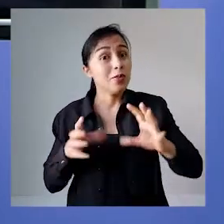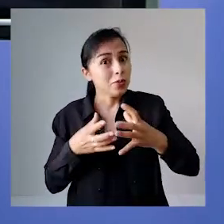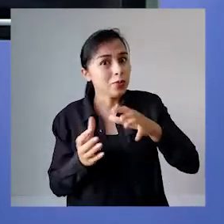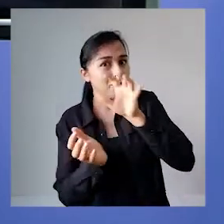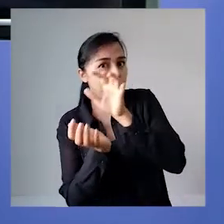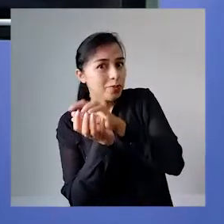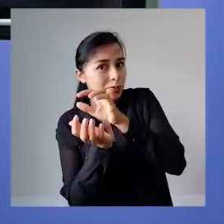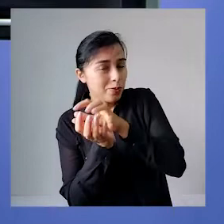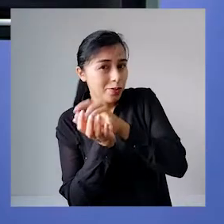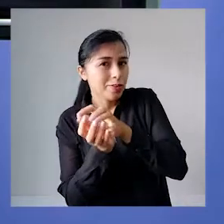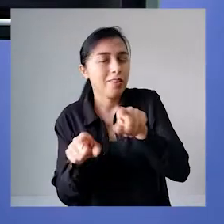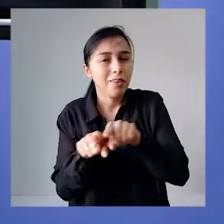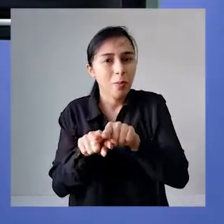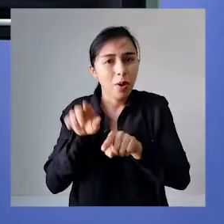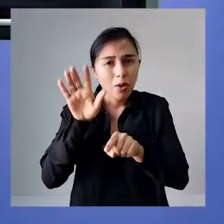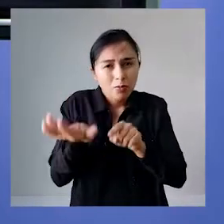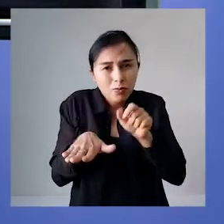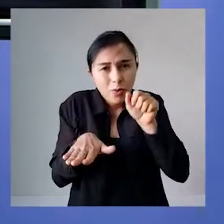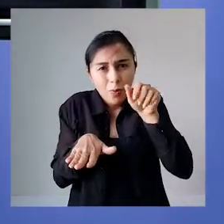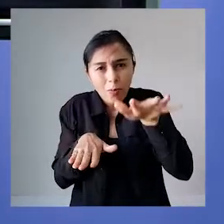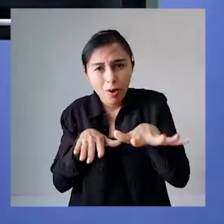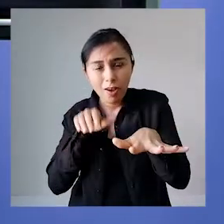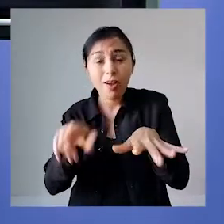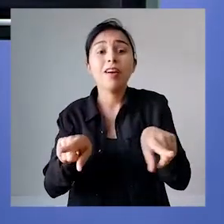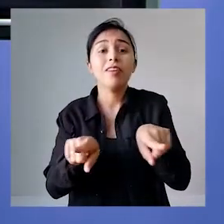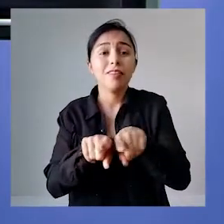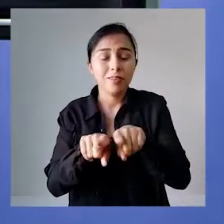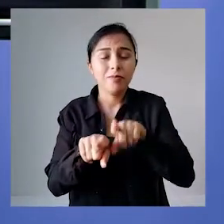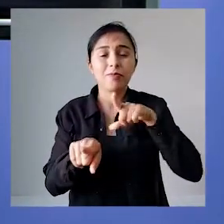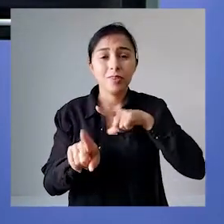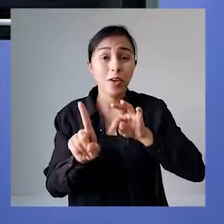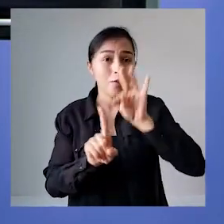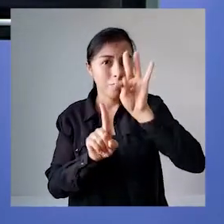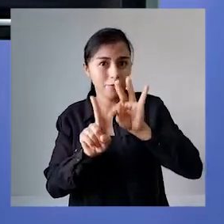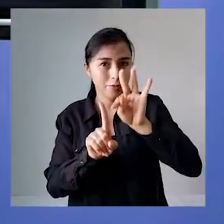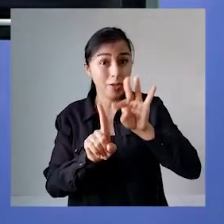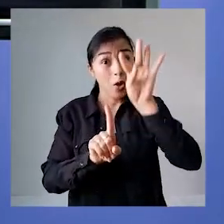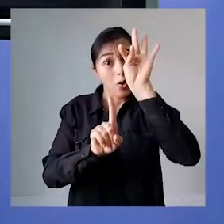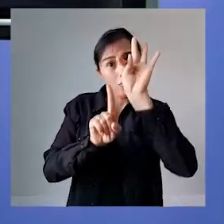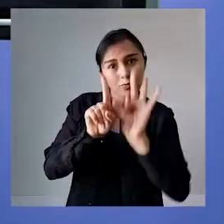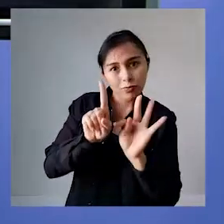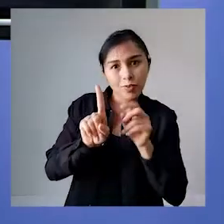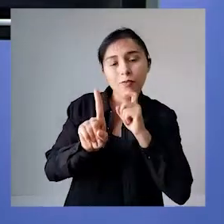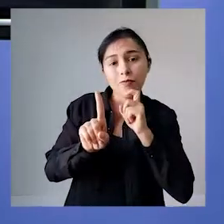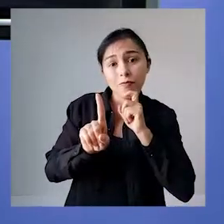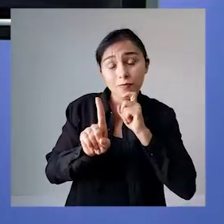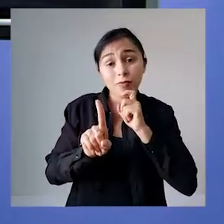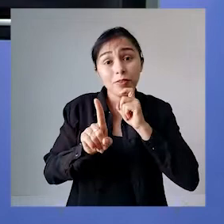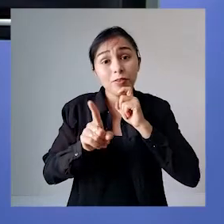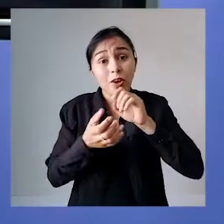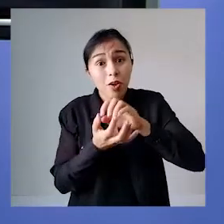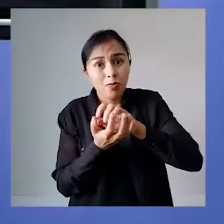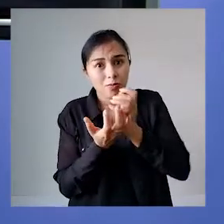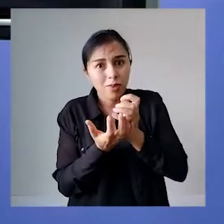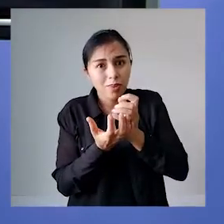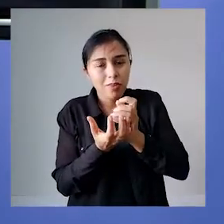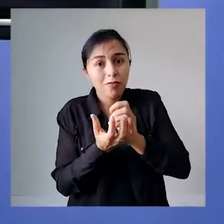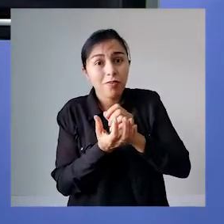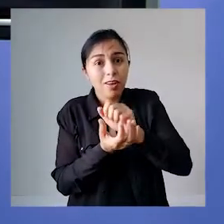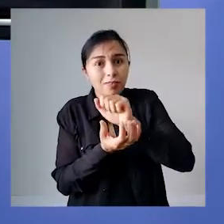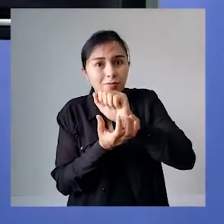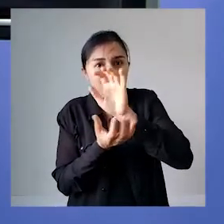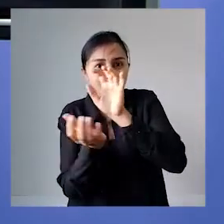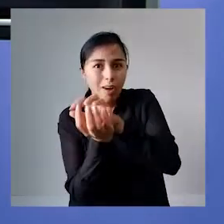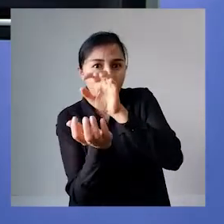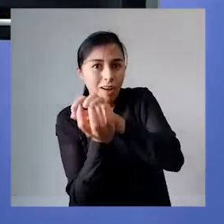também apresentam essa característica. Em baixas temperaturas, nós temos as fêmeas. Em altas temperaturas,